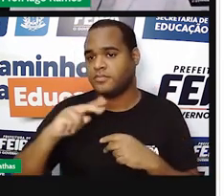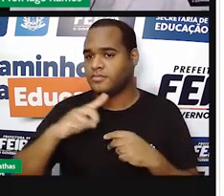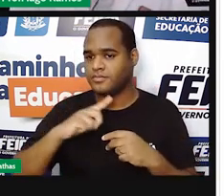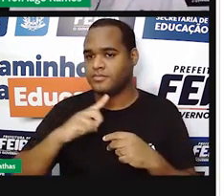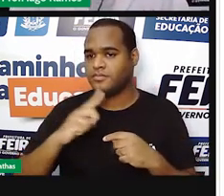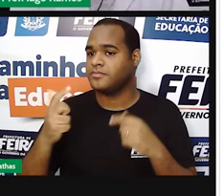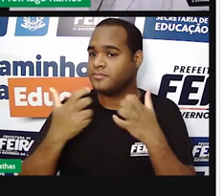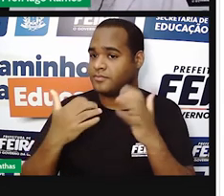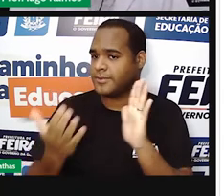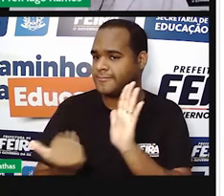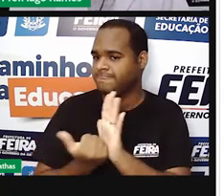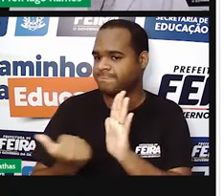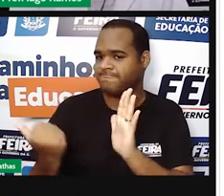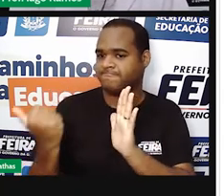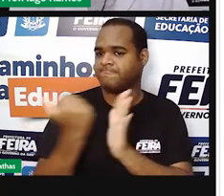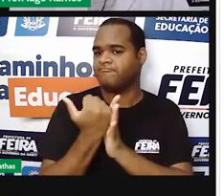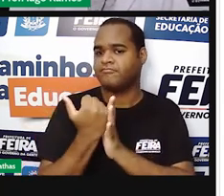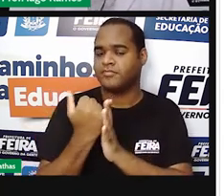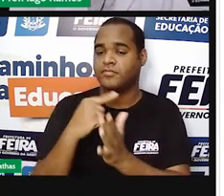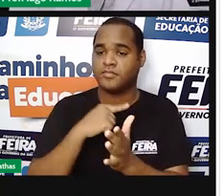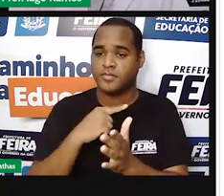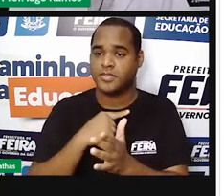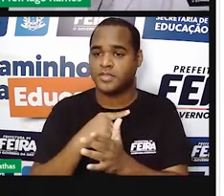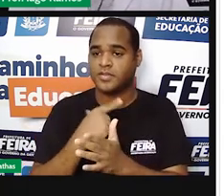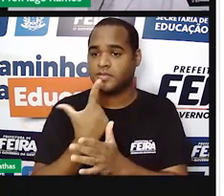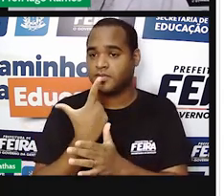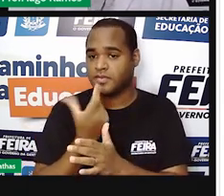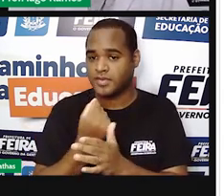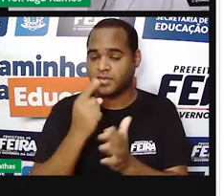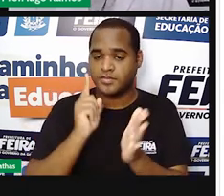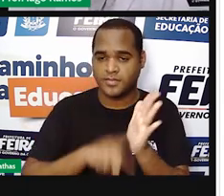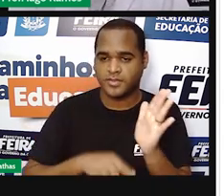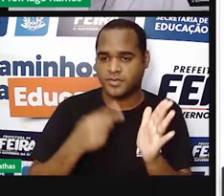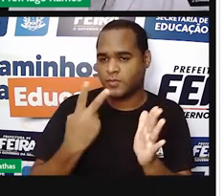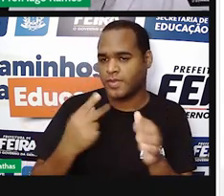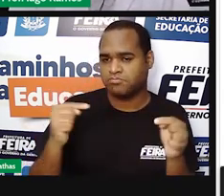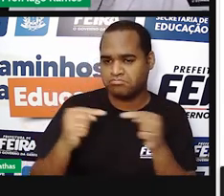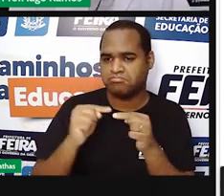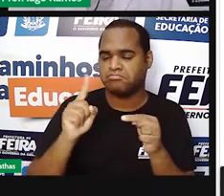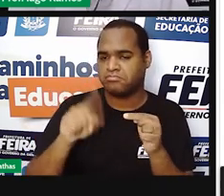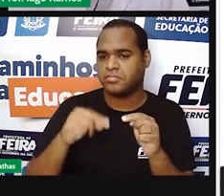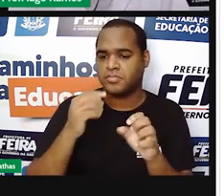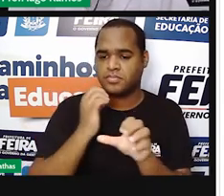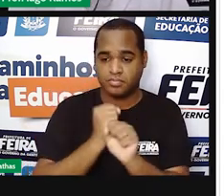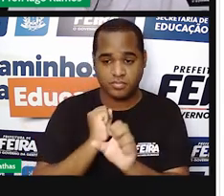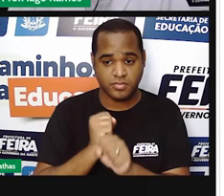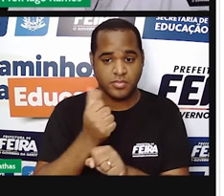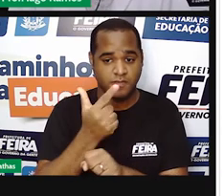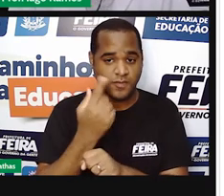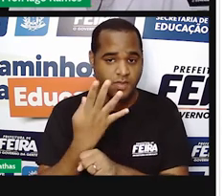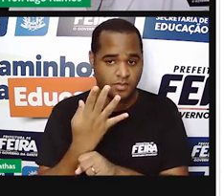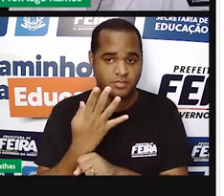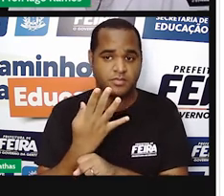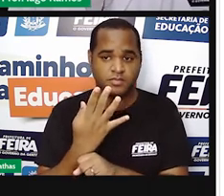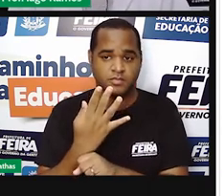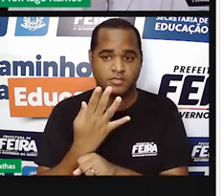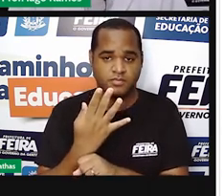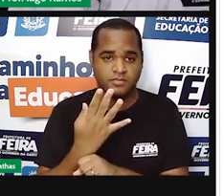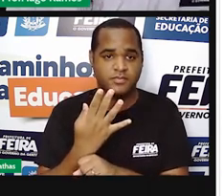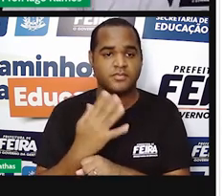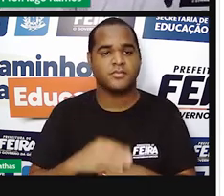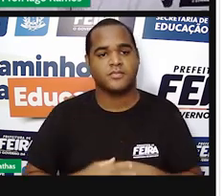que já foram usadas eu não posso usar mais né 26 - 2 isso vai dar 24